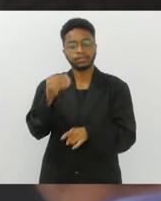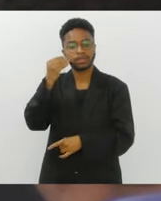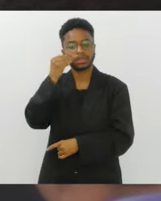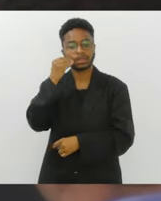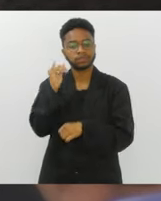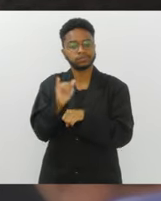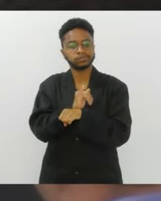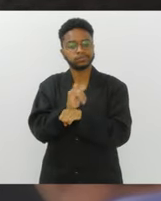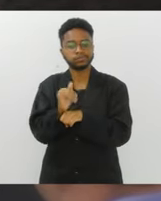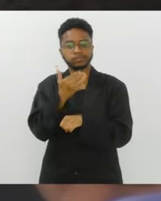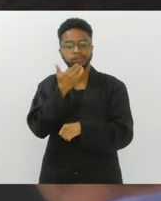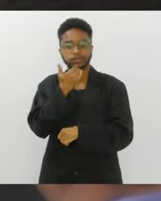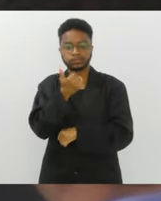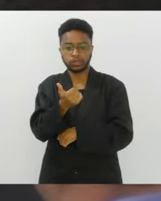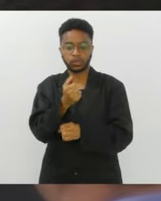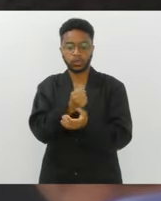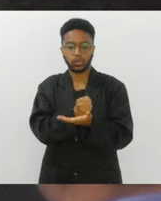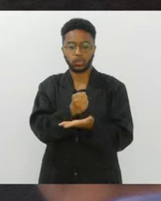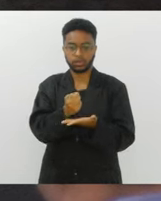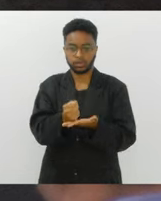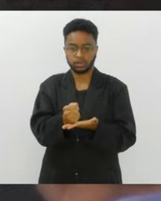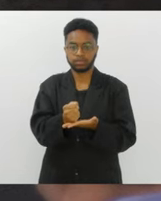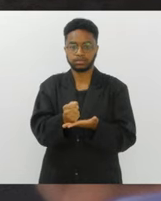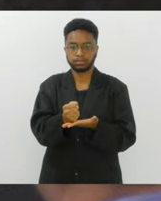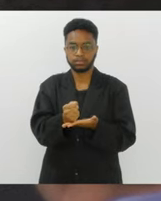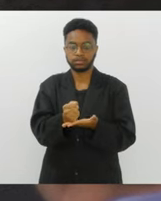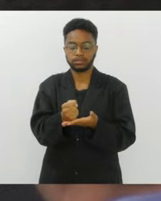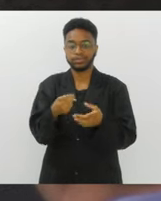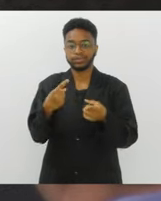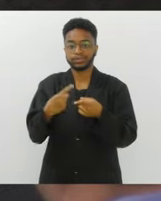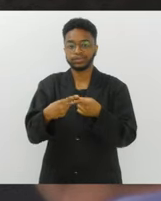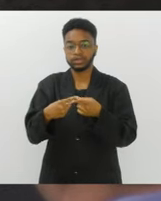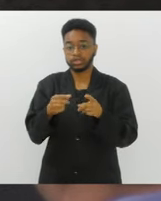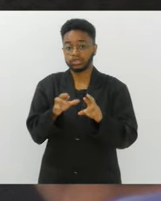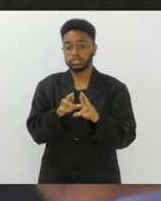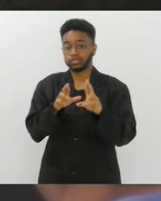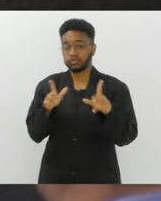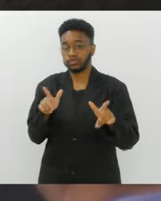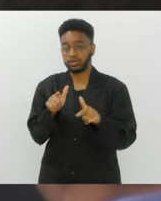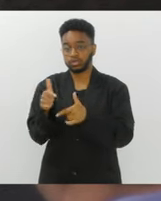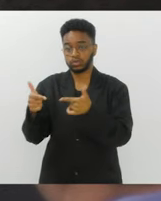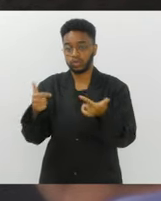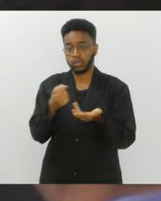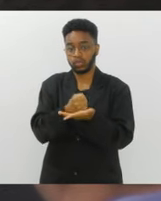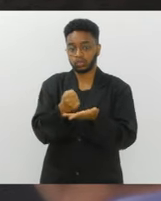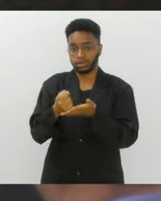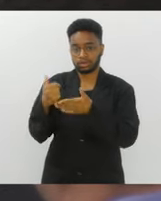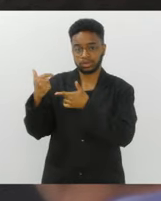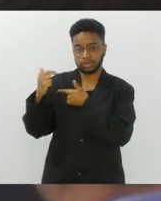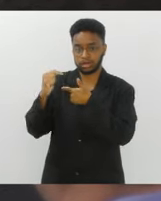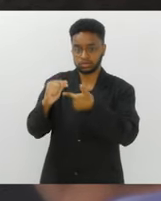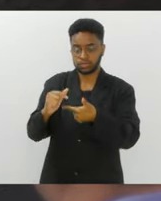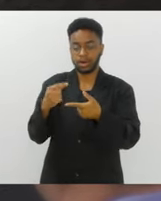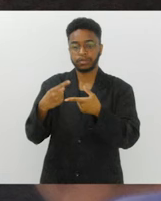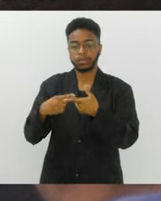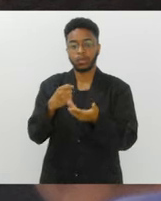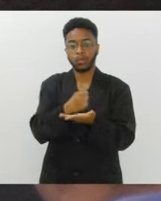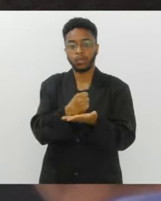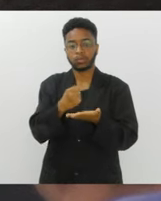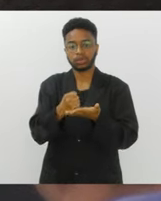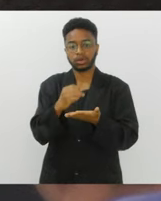melhorias nesses contratos que são diferentes dos contratos tradicionais, né? Um contrato de